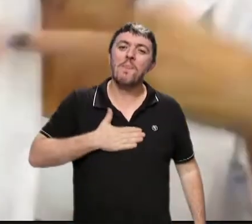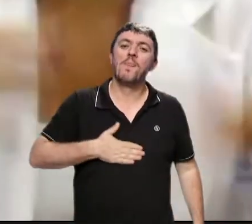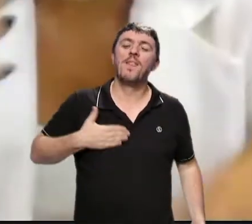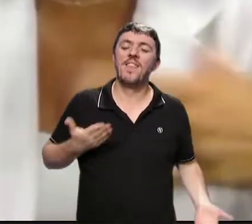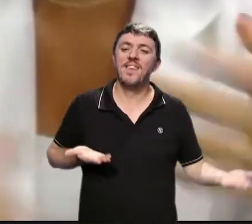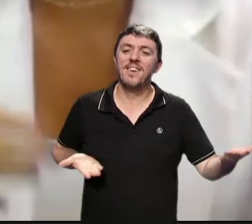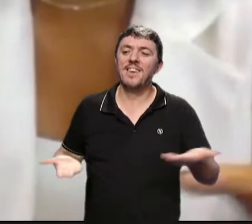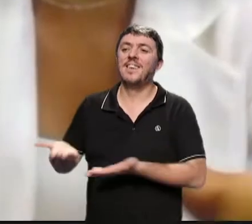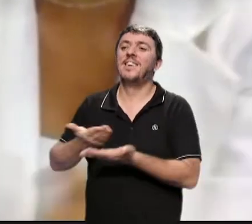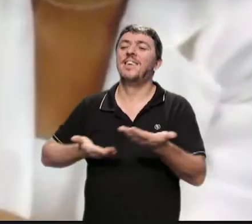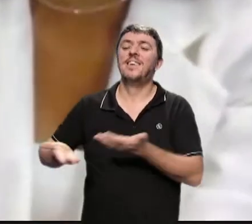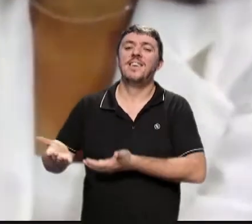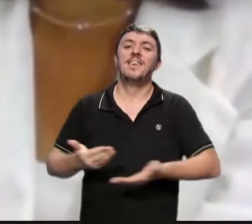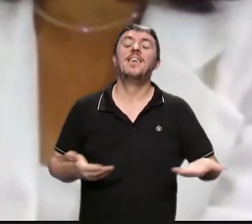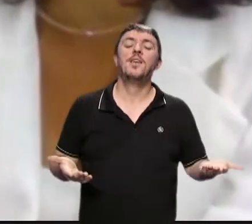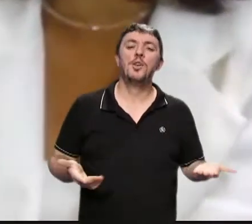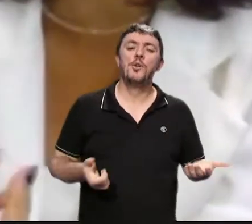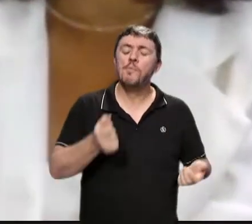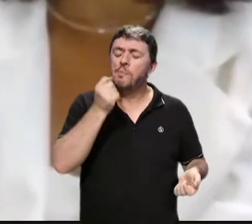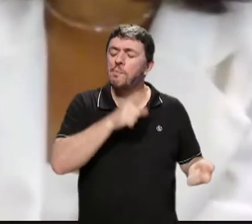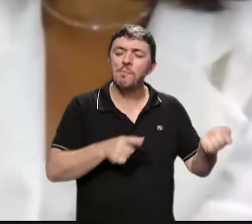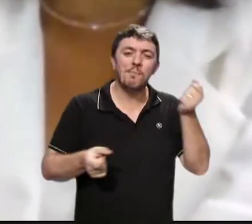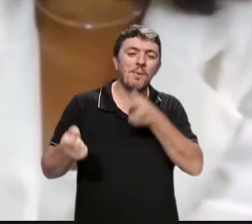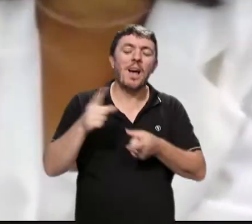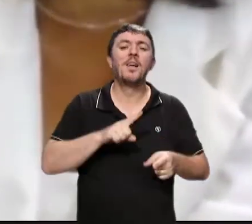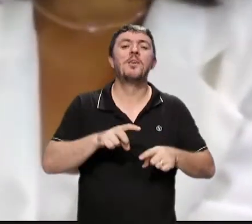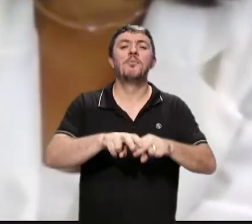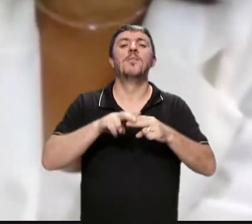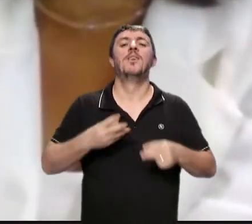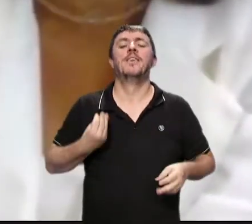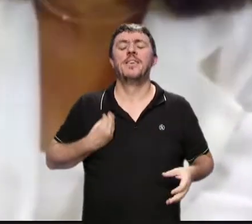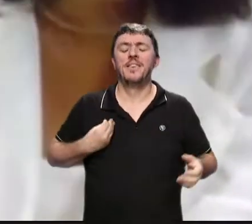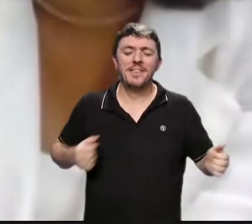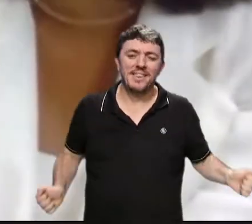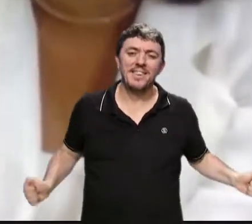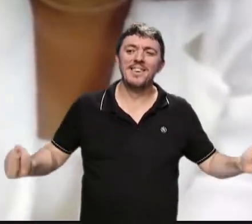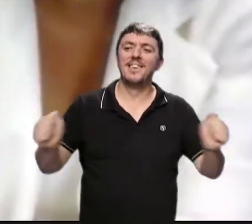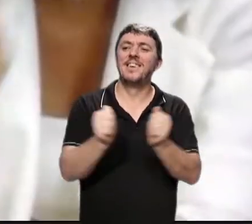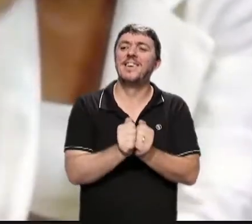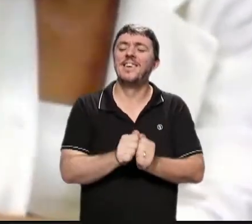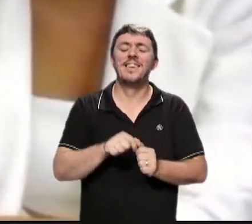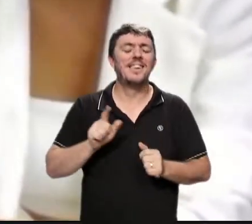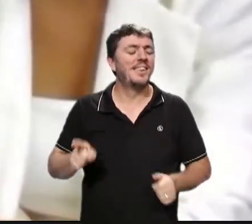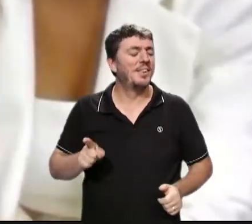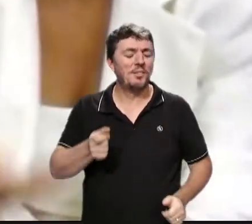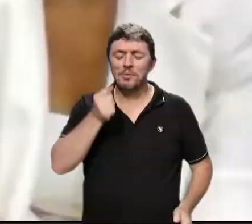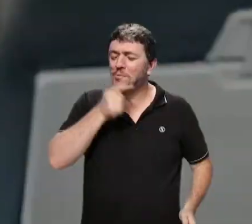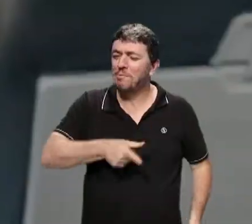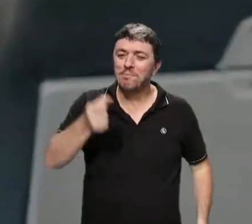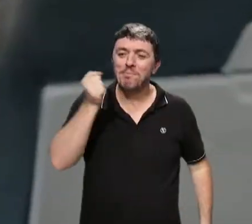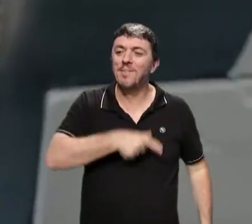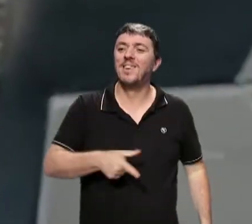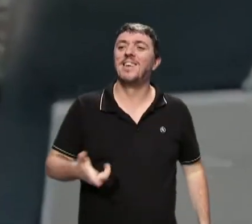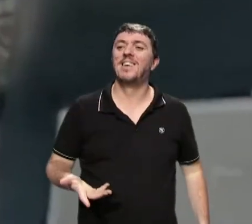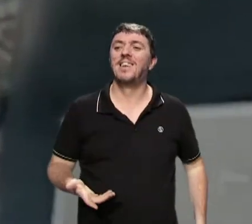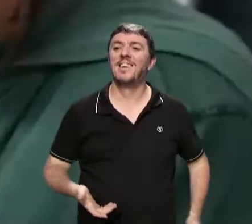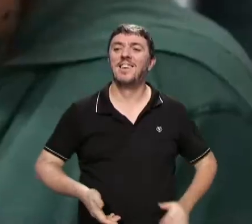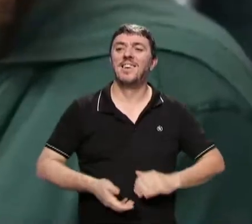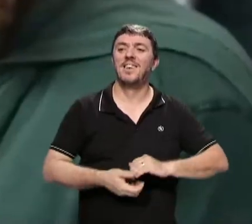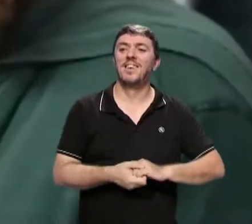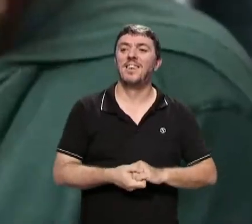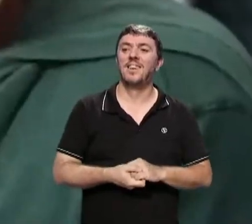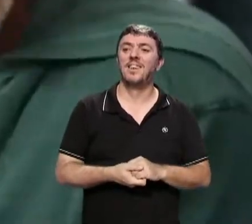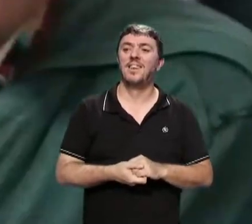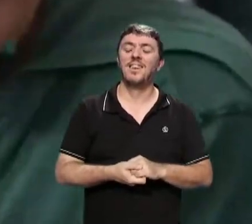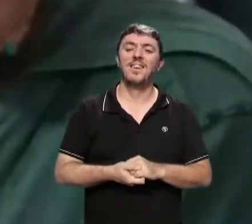grandes piadas internas e improvisos surgiram dessa convivência com o Otávio, porque ele é muito engraçado mesmo, né? Qual foi, assim,